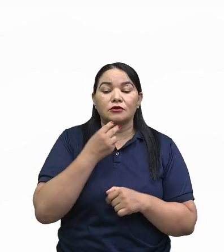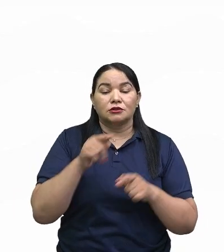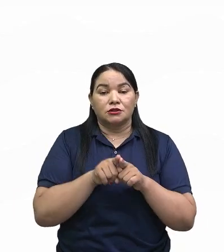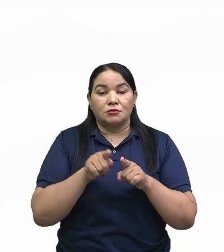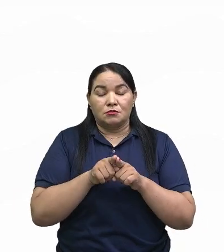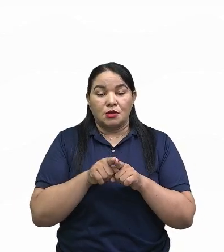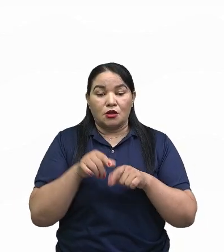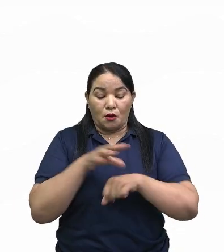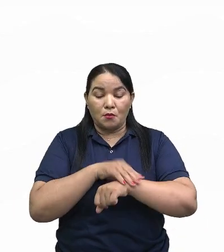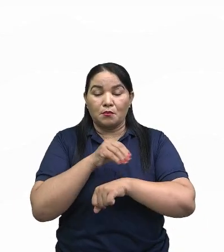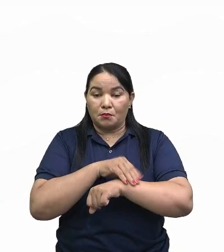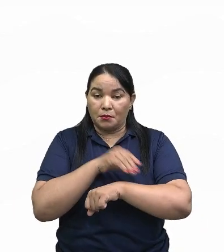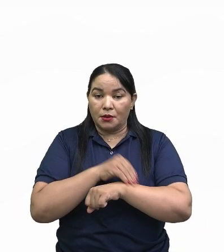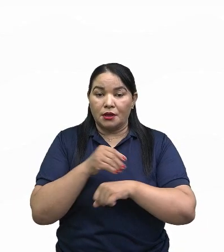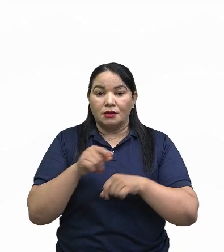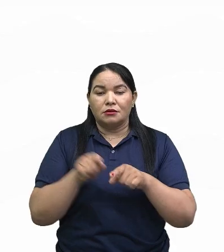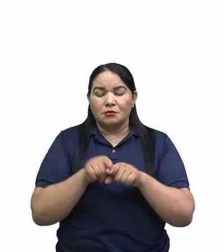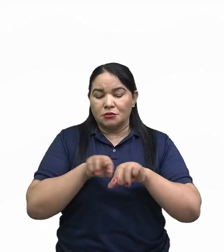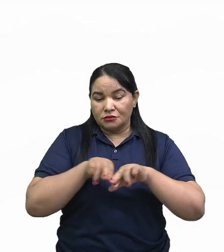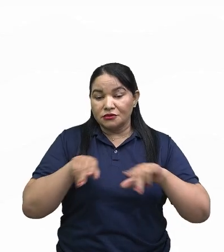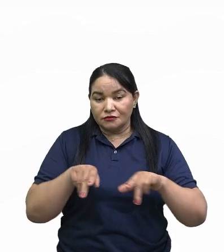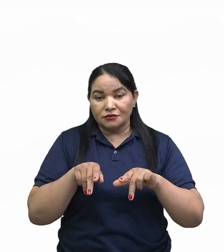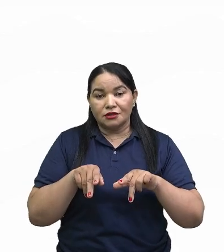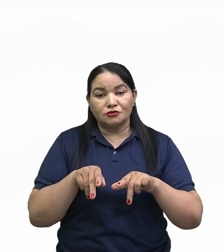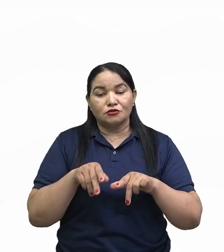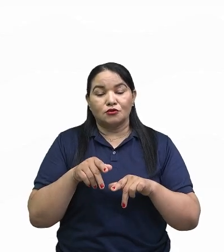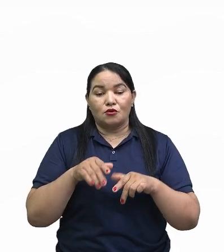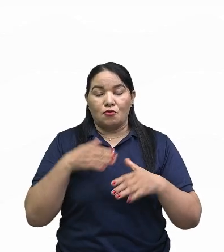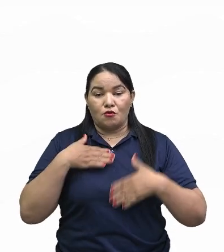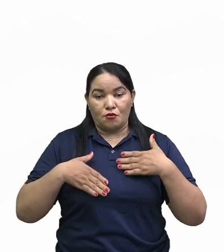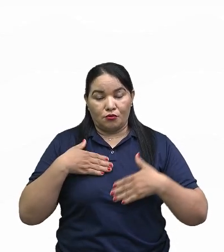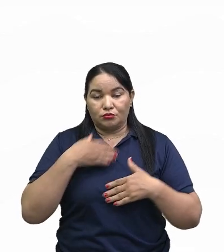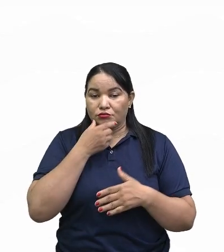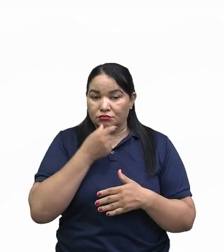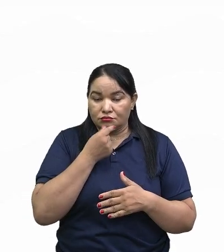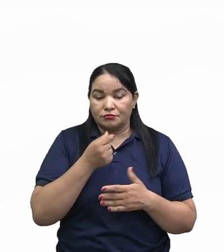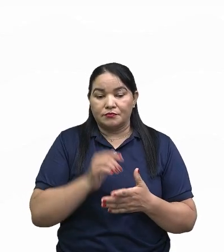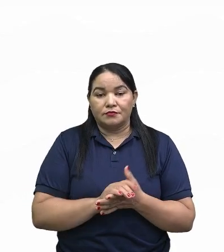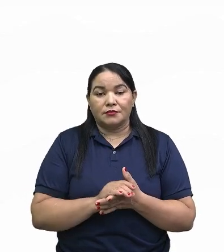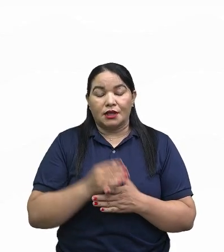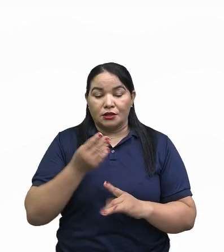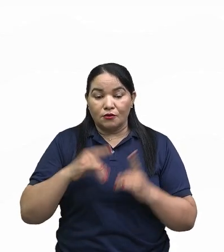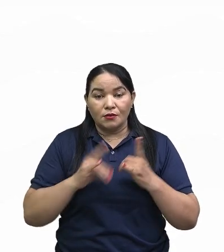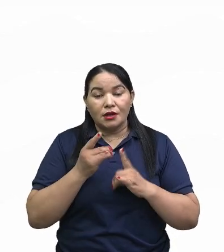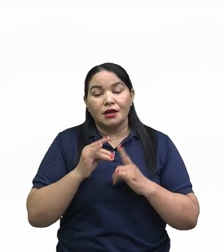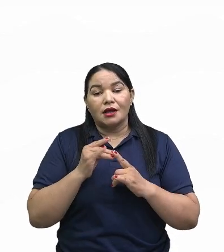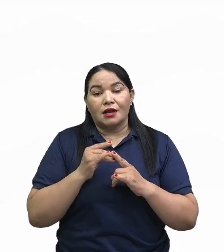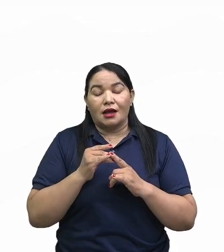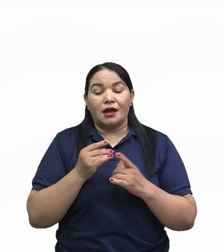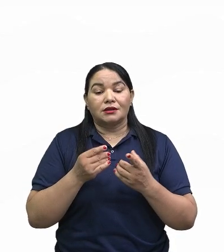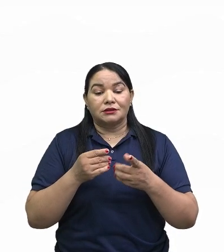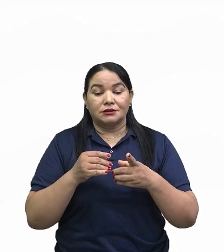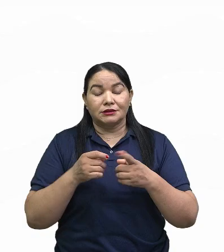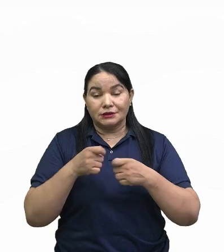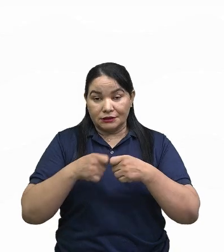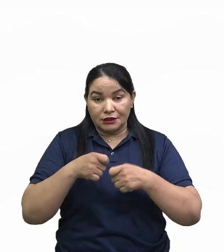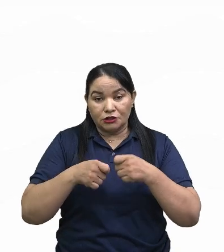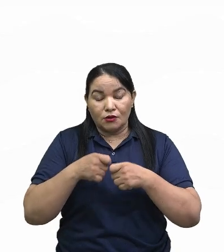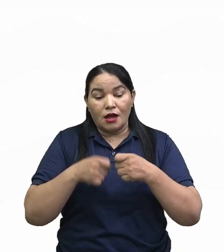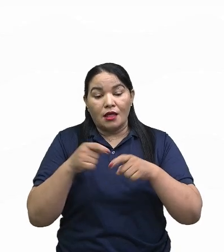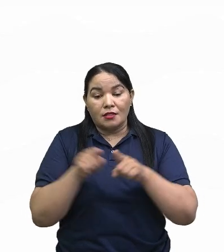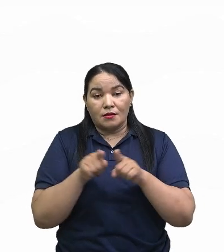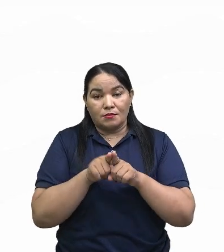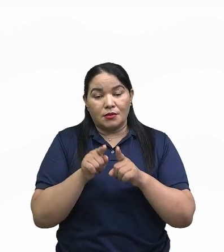entre outros, tá certo? Então, a gente tem aí essa representação das glândulas sexuais, né, de um lado a gente consegue observar